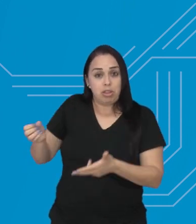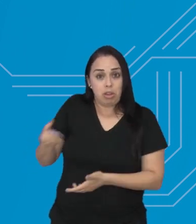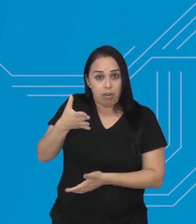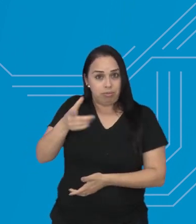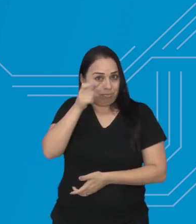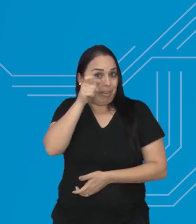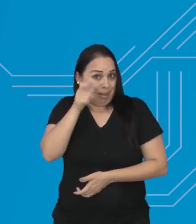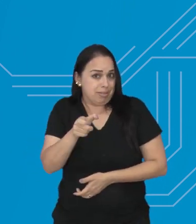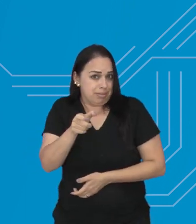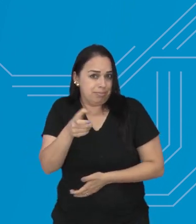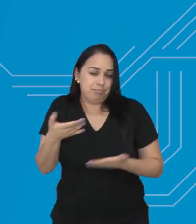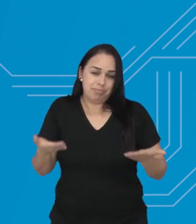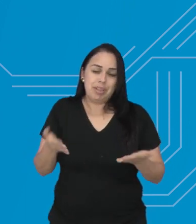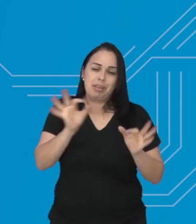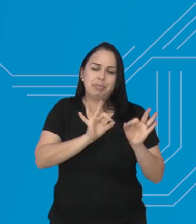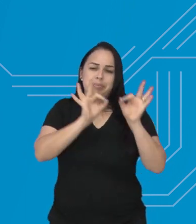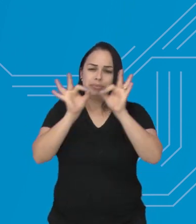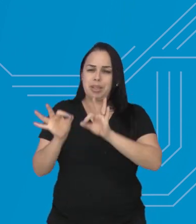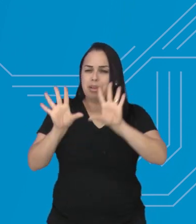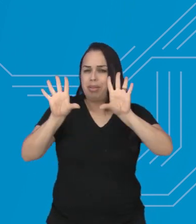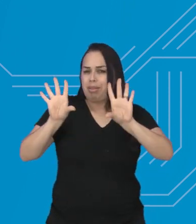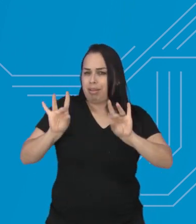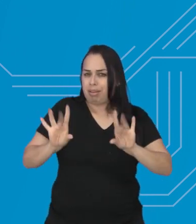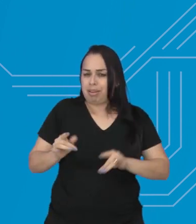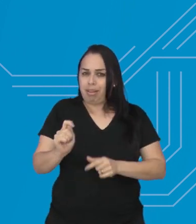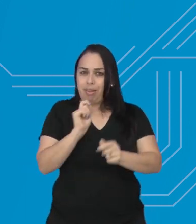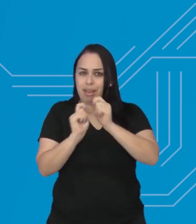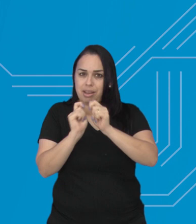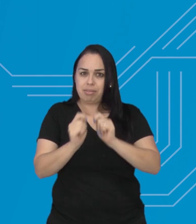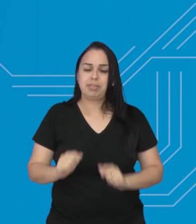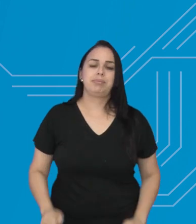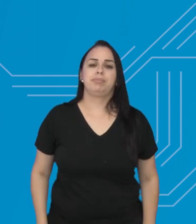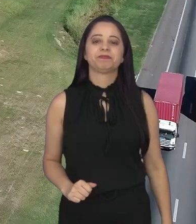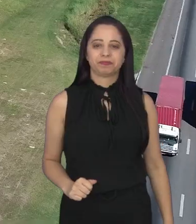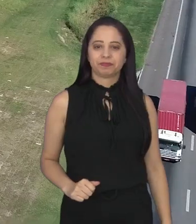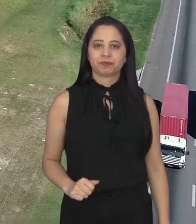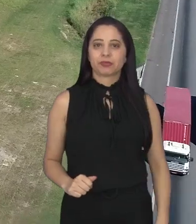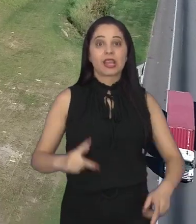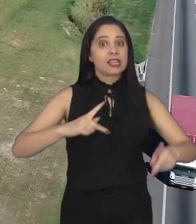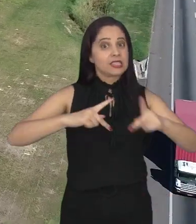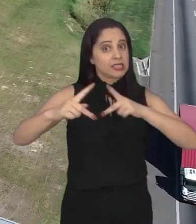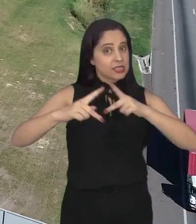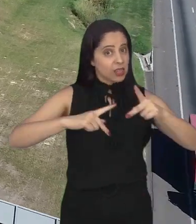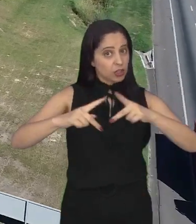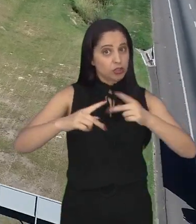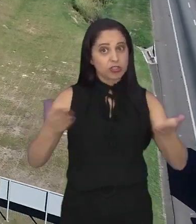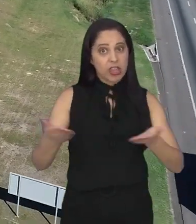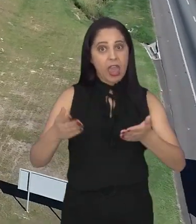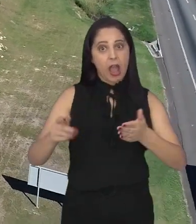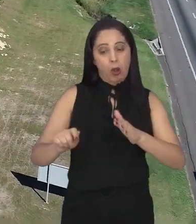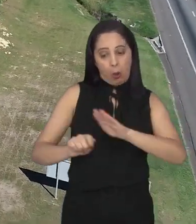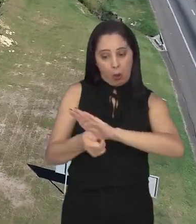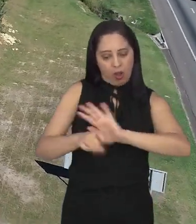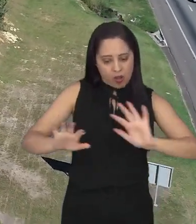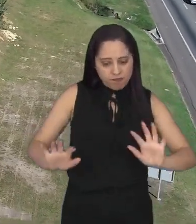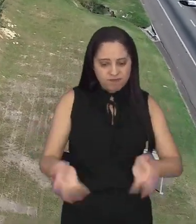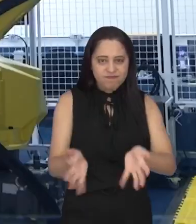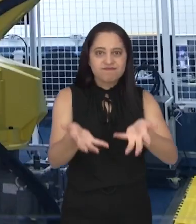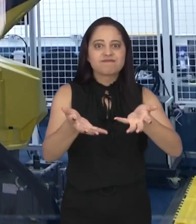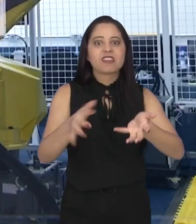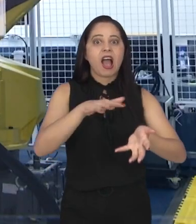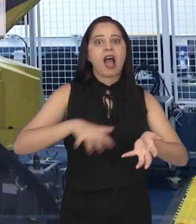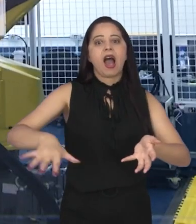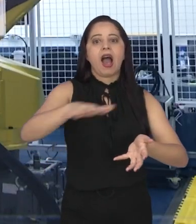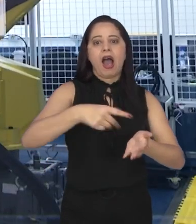serviços. Interessante, né? Então confira aí os detalhes na reportagem. São José vai ganhar um incentivo importante